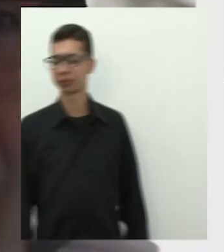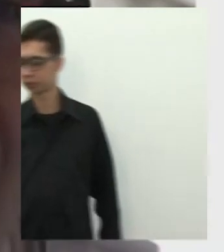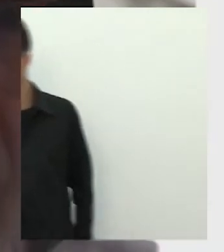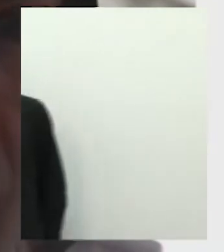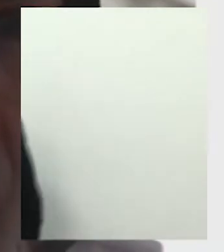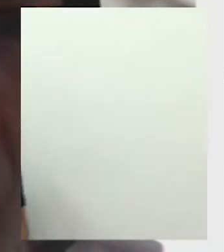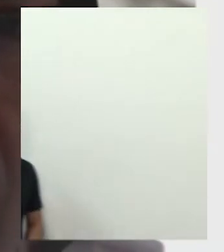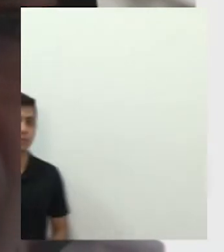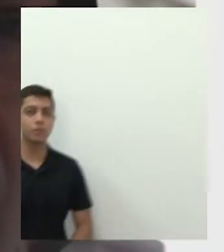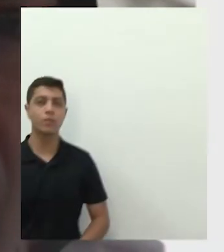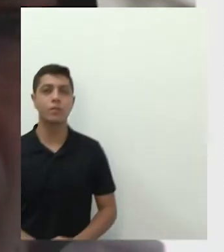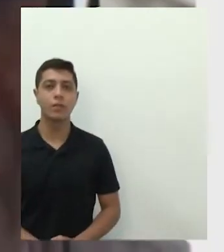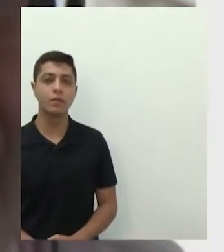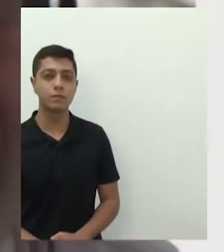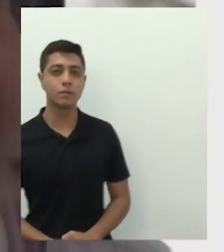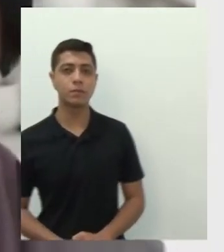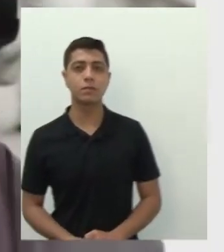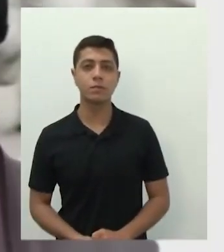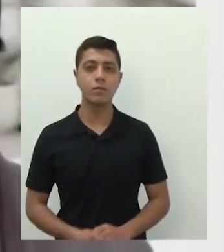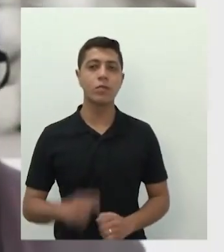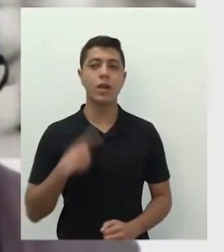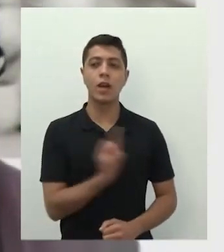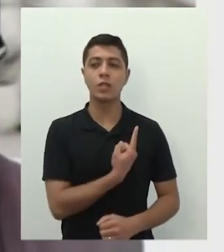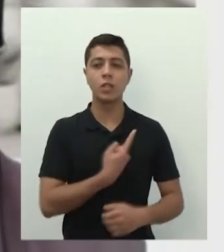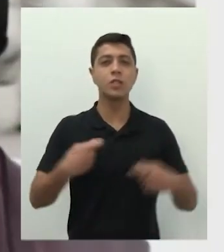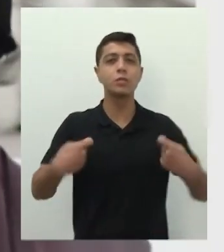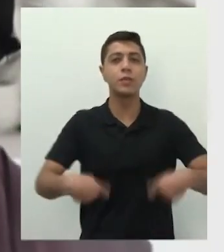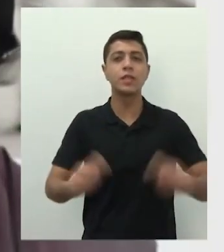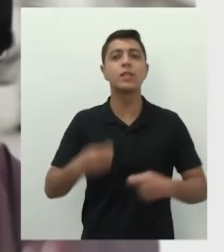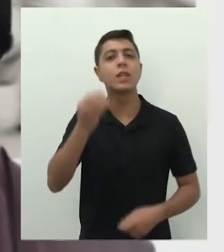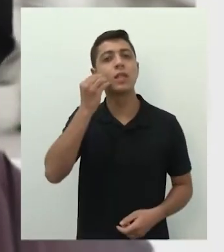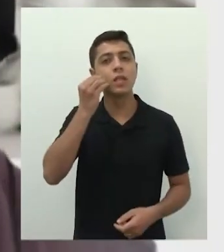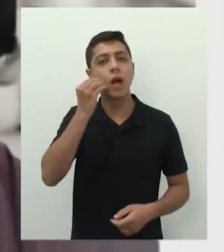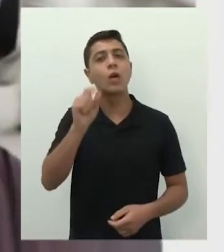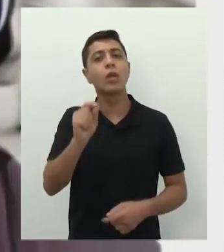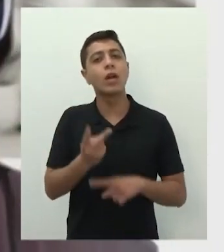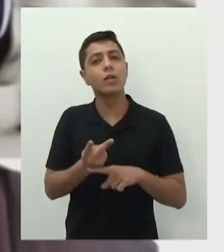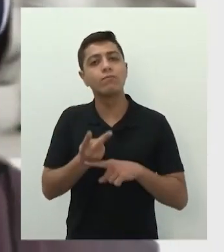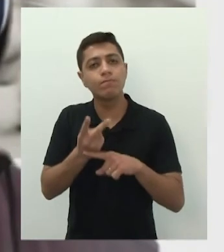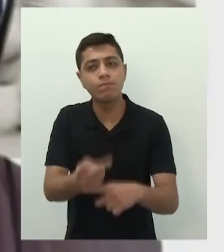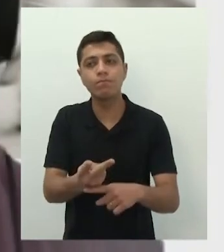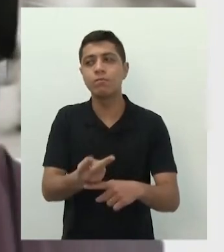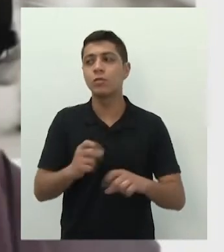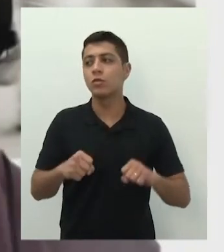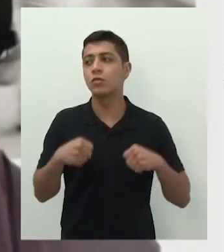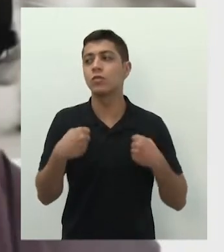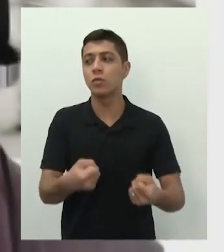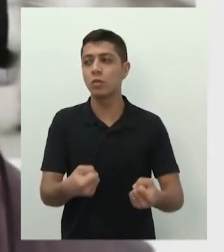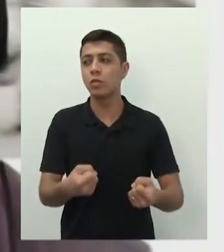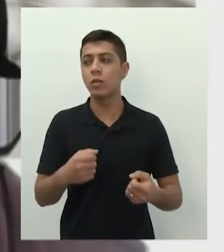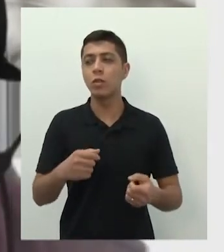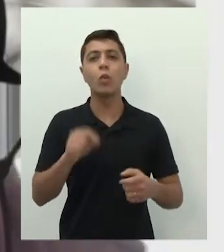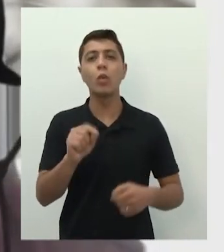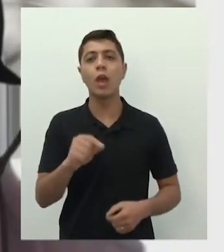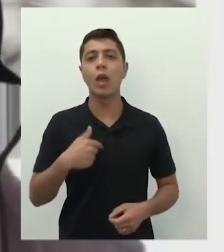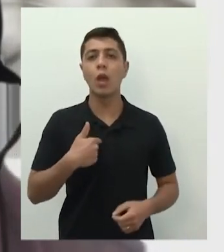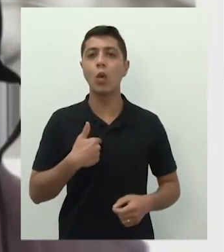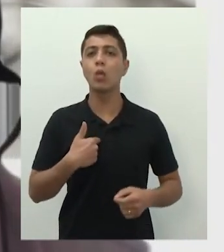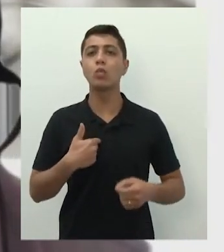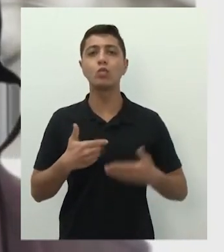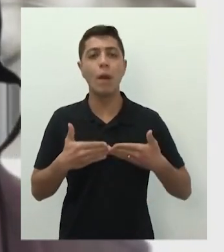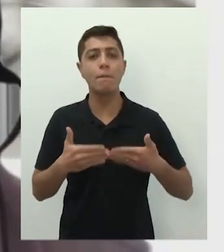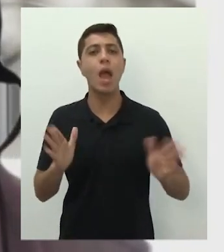senhor recomendaria? Vou ser bem sucinto nessa resposta, Tânia, e eu vou tomar emprestado um conceito